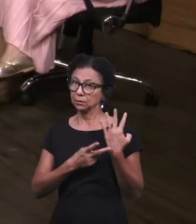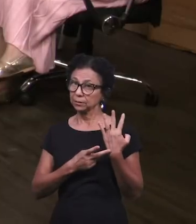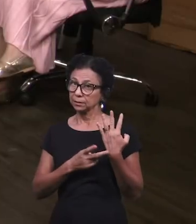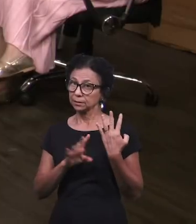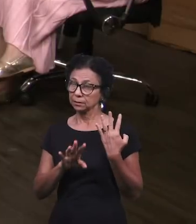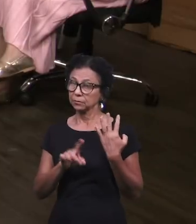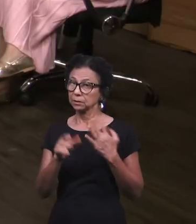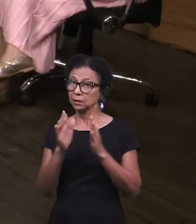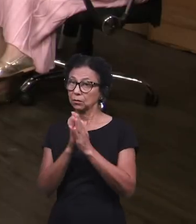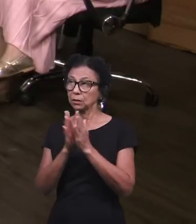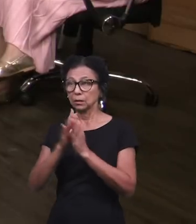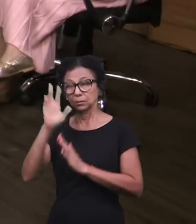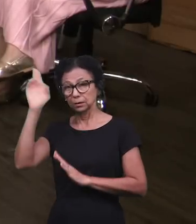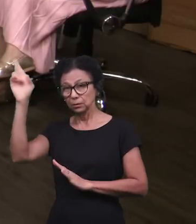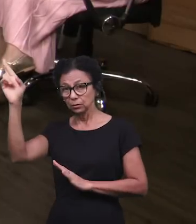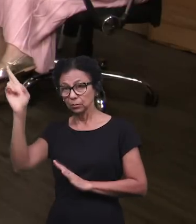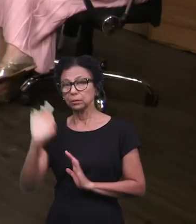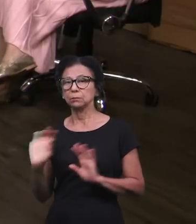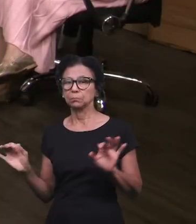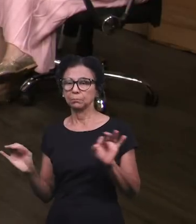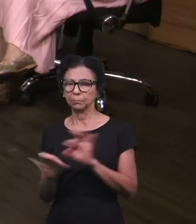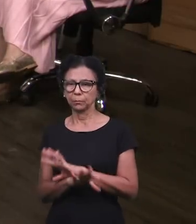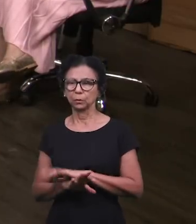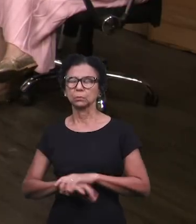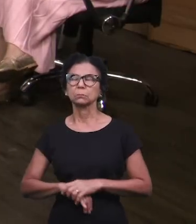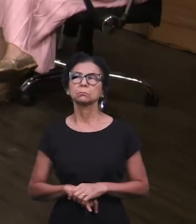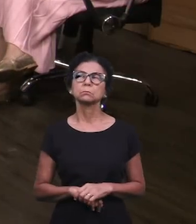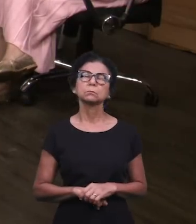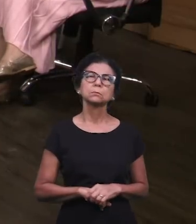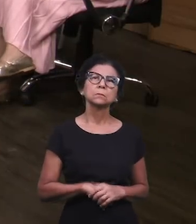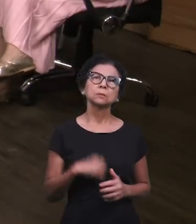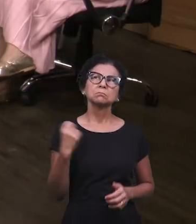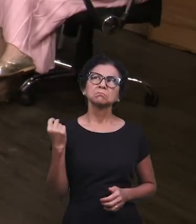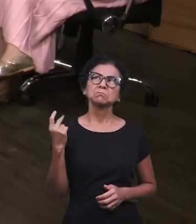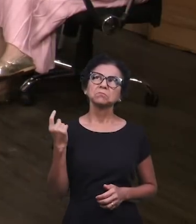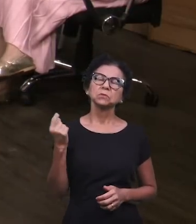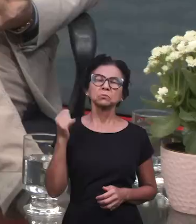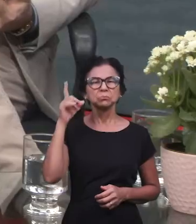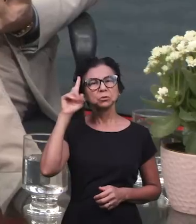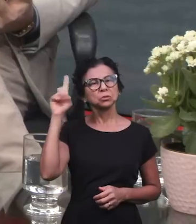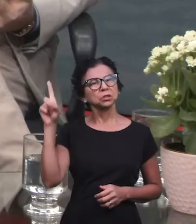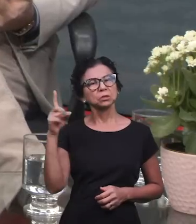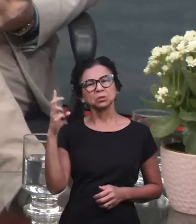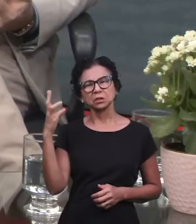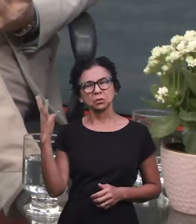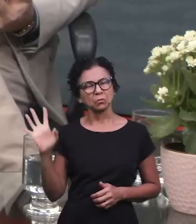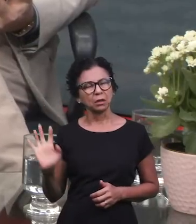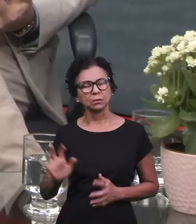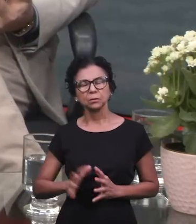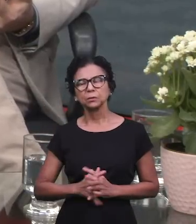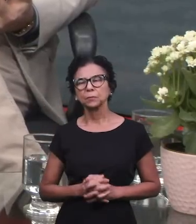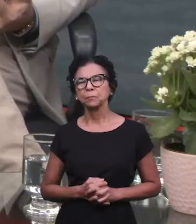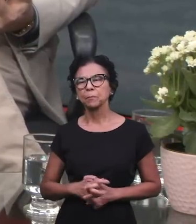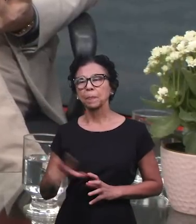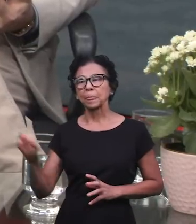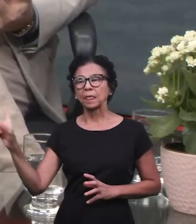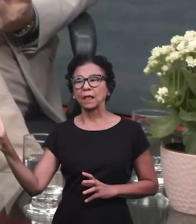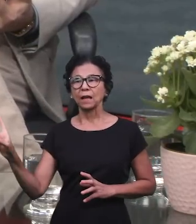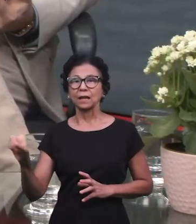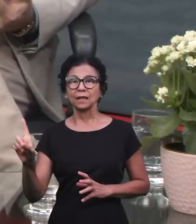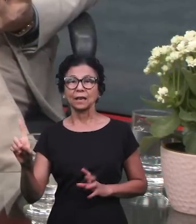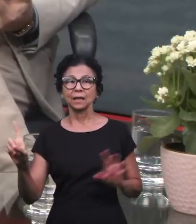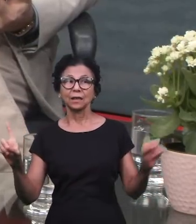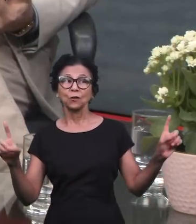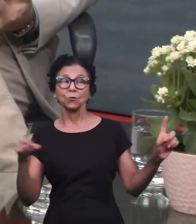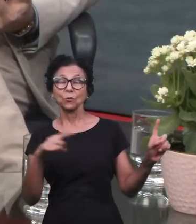E acabou a conversa. Passaram-se alguns dias e ela me procurou para me contar quão maravilhosa foi a